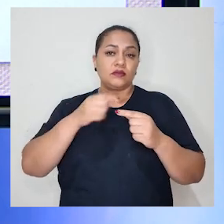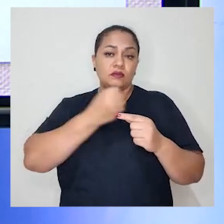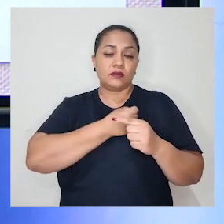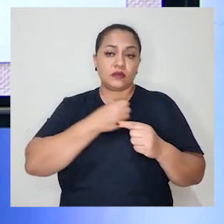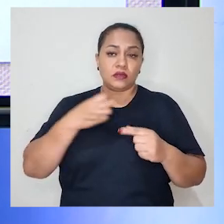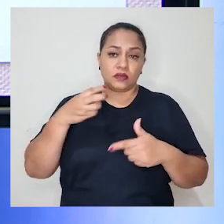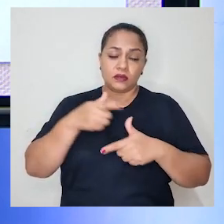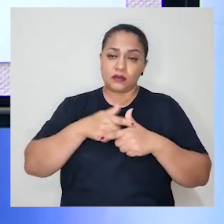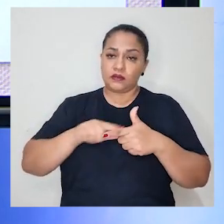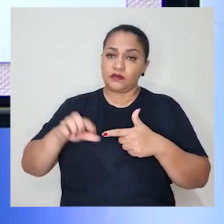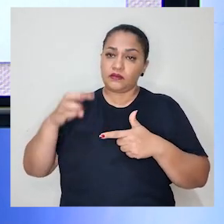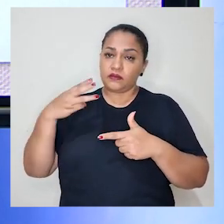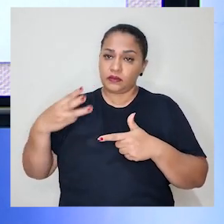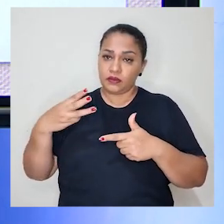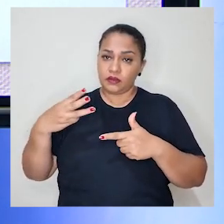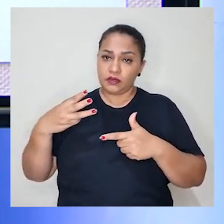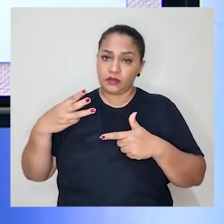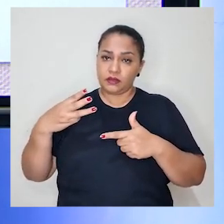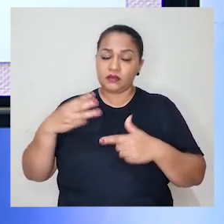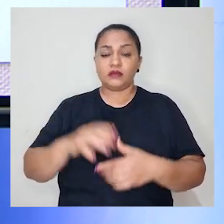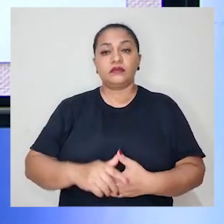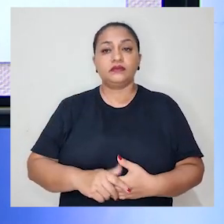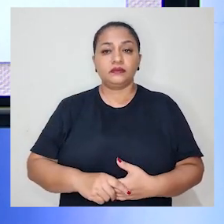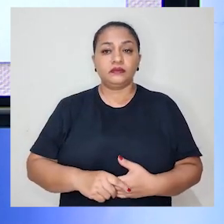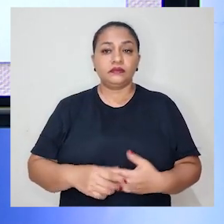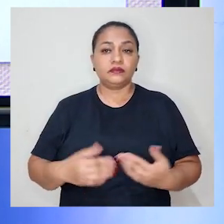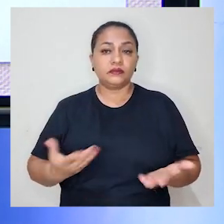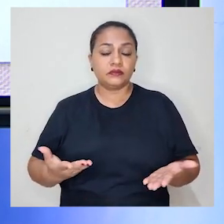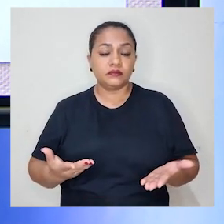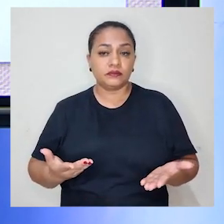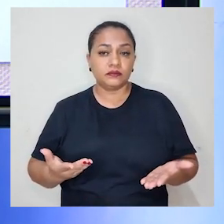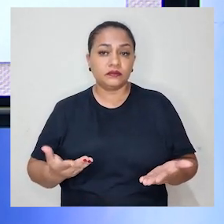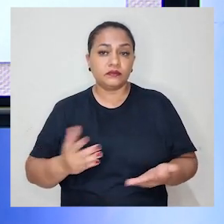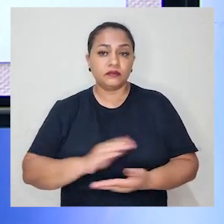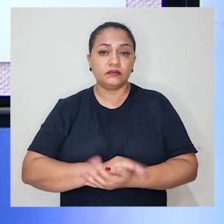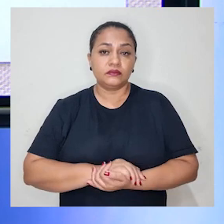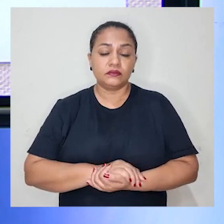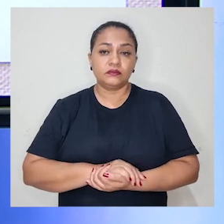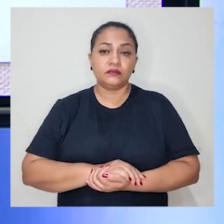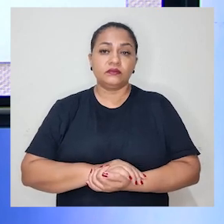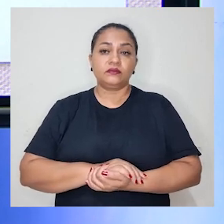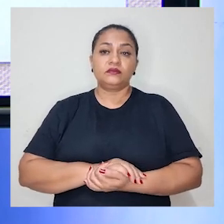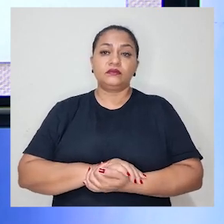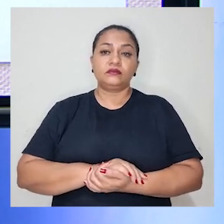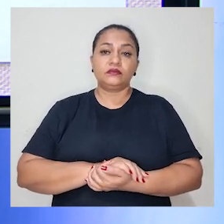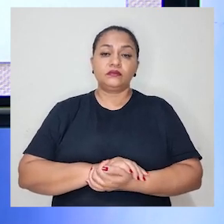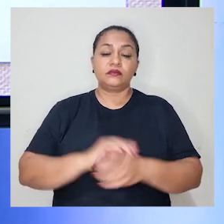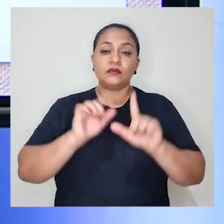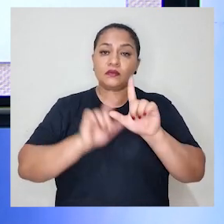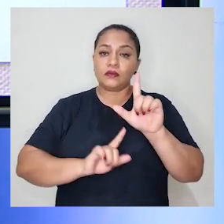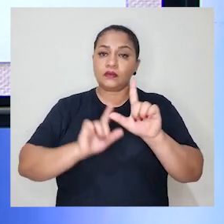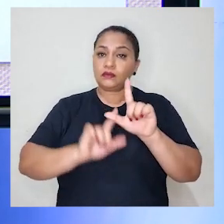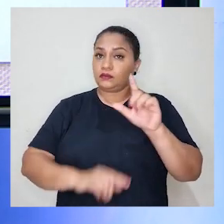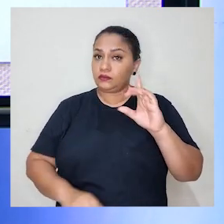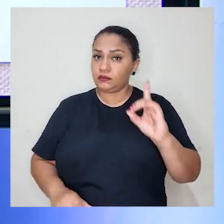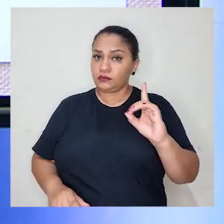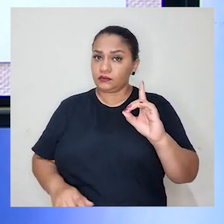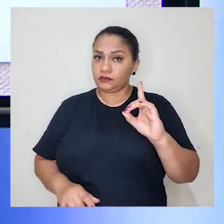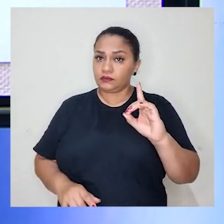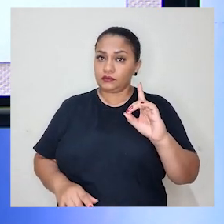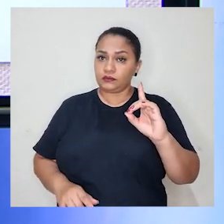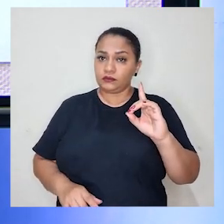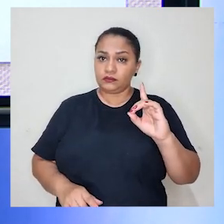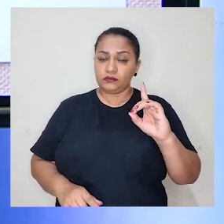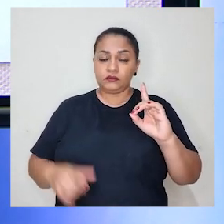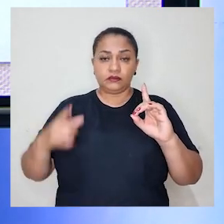Aí, esse número será divisível por 6. Então, essa letra D aqui, no